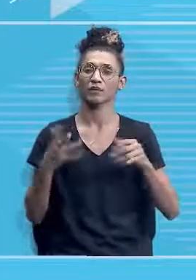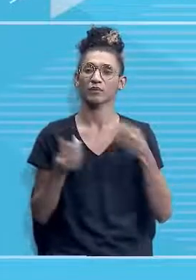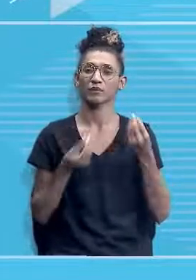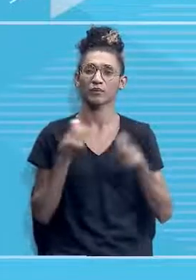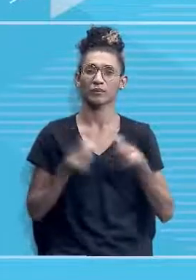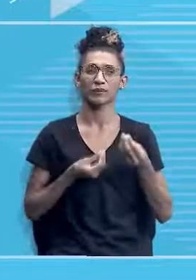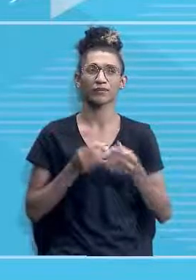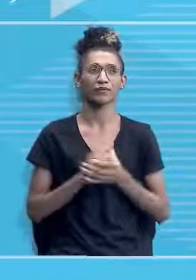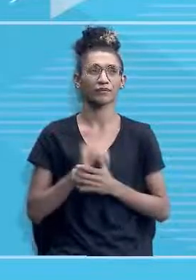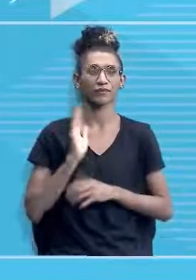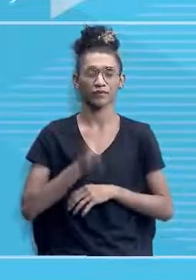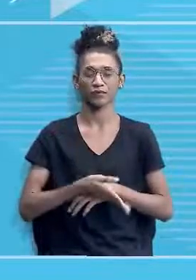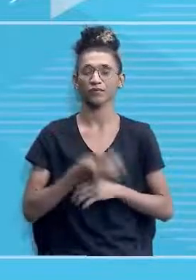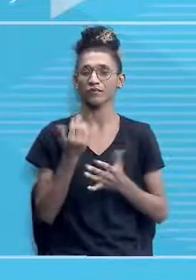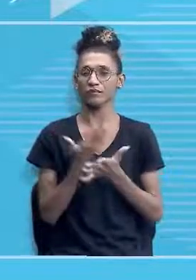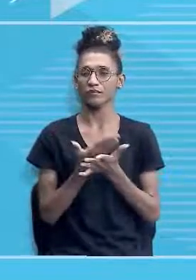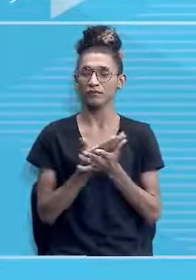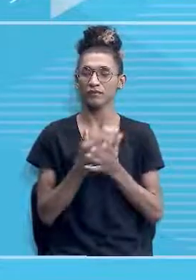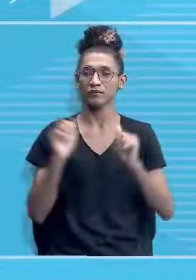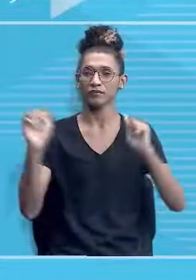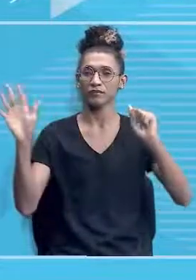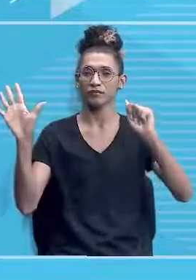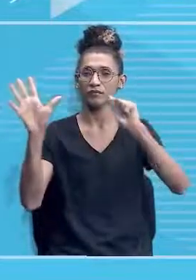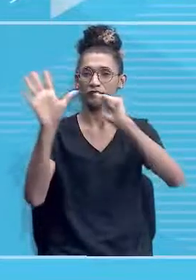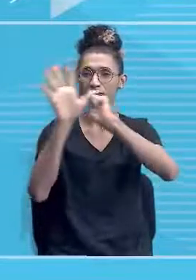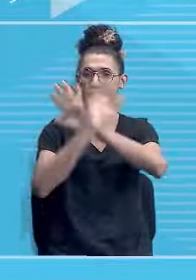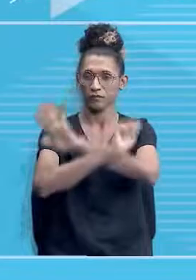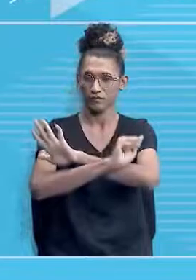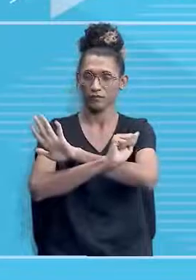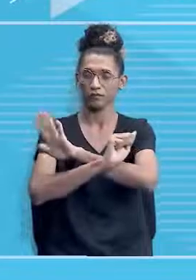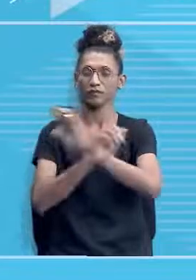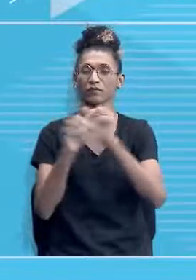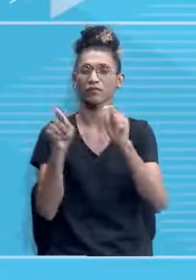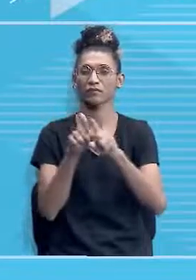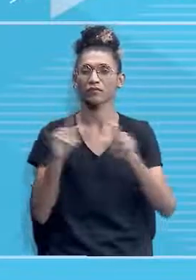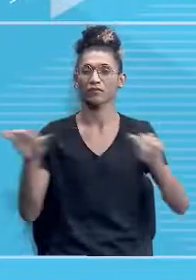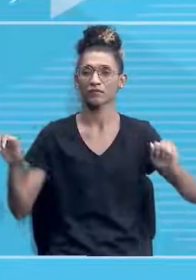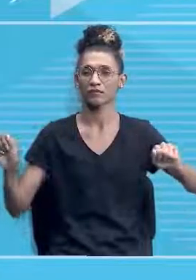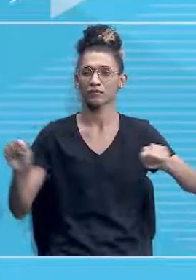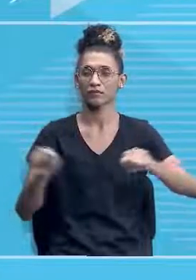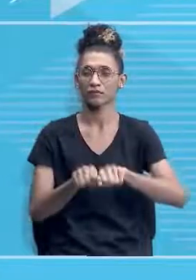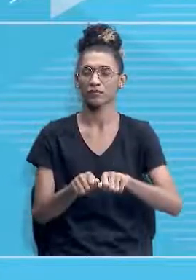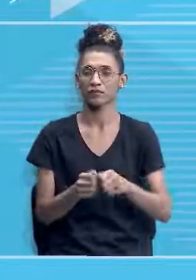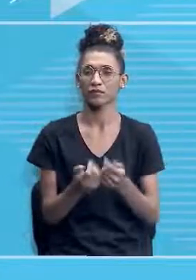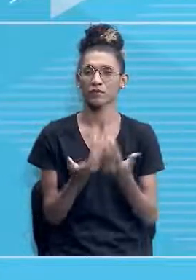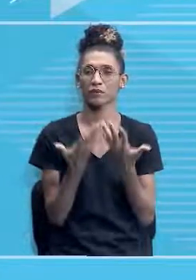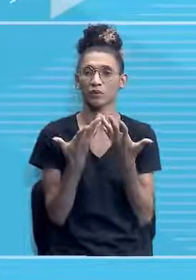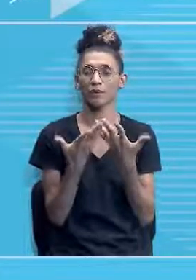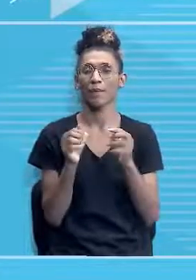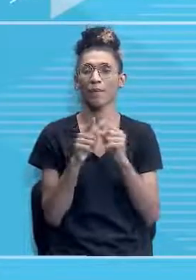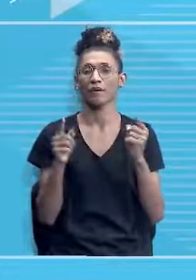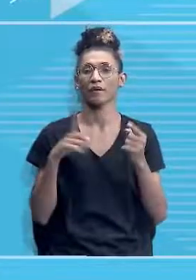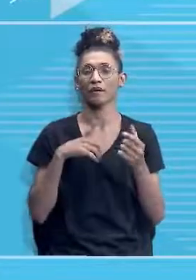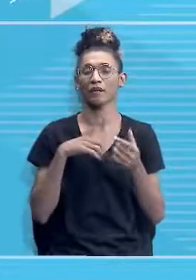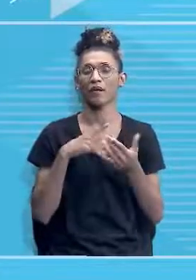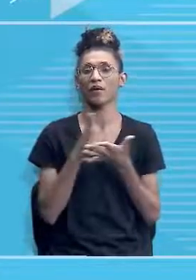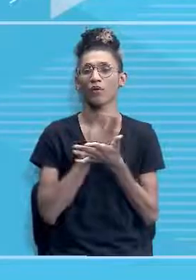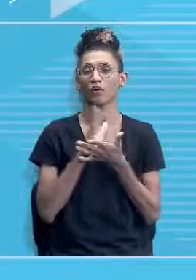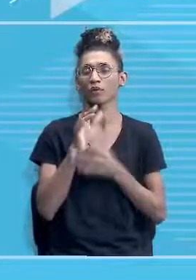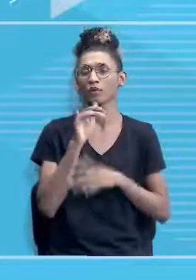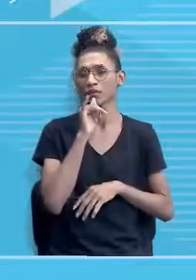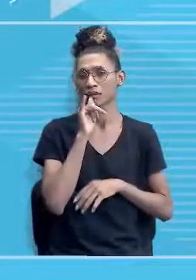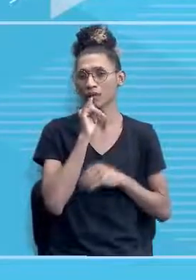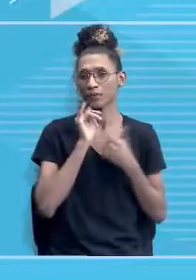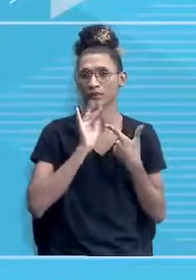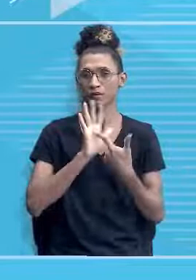vimos ponto de fusão e ebulição Estamos estudando agora a solubilidade mas eu vou colocar os exemplos para vocês também tá bom